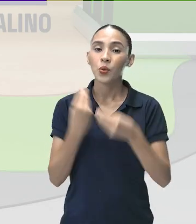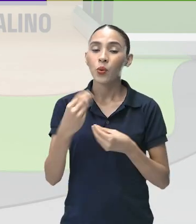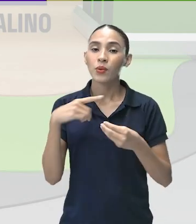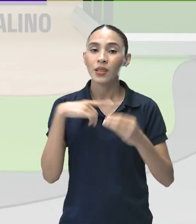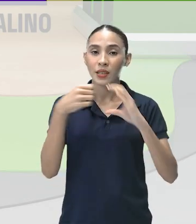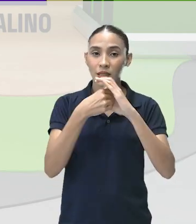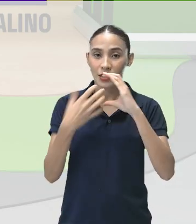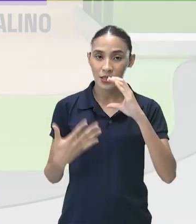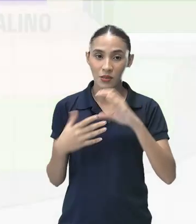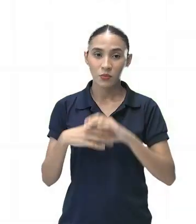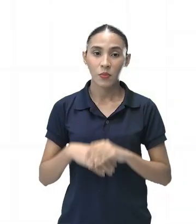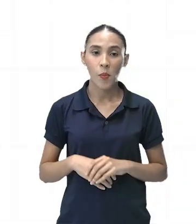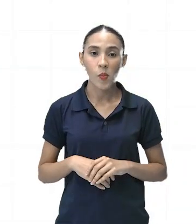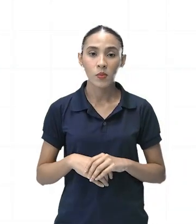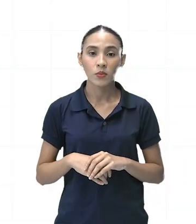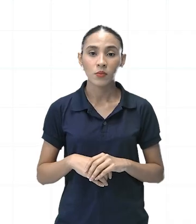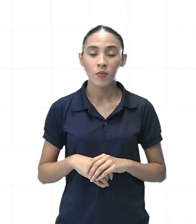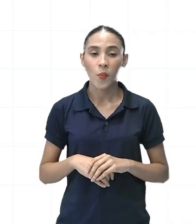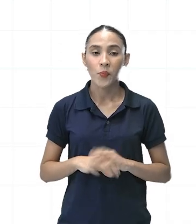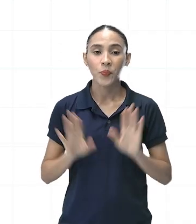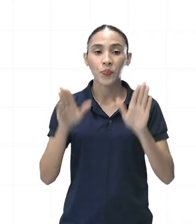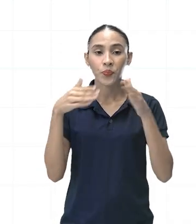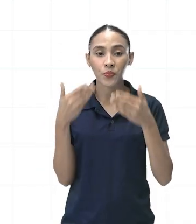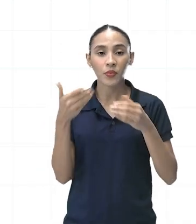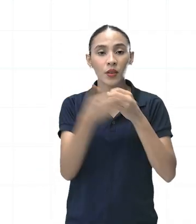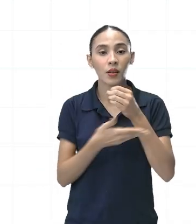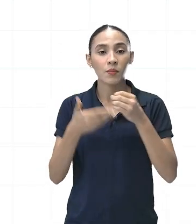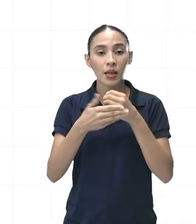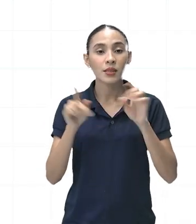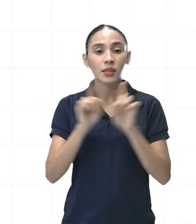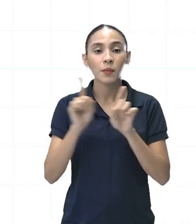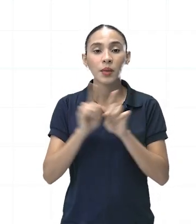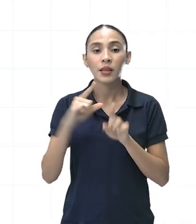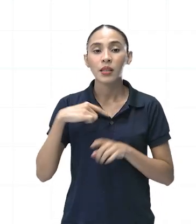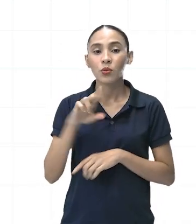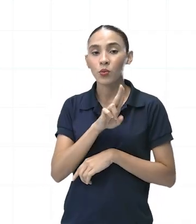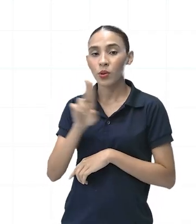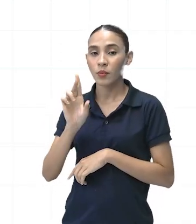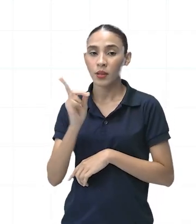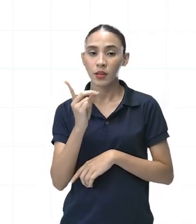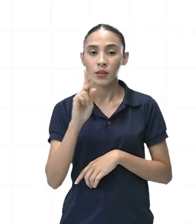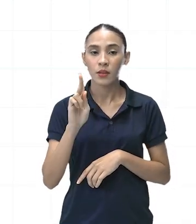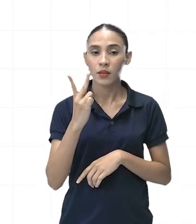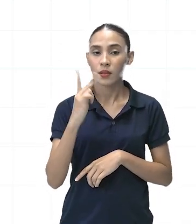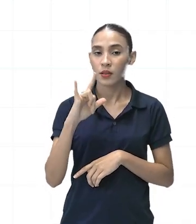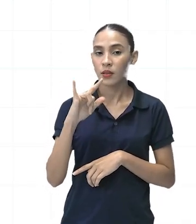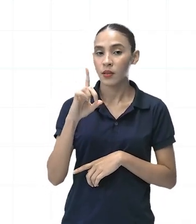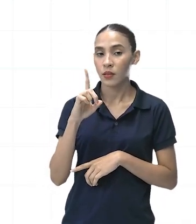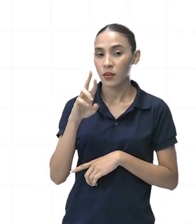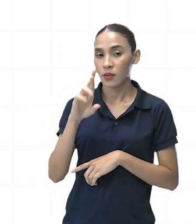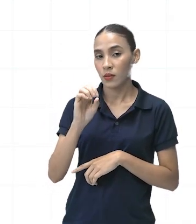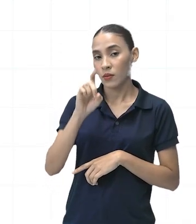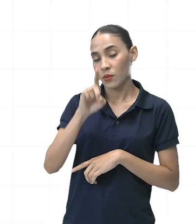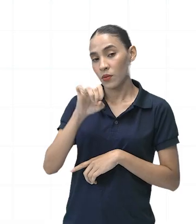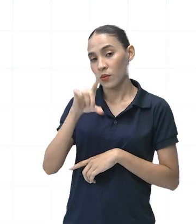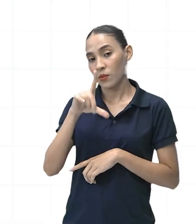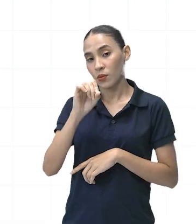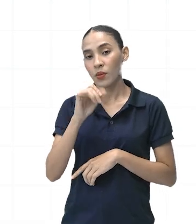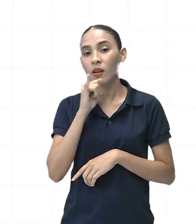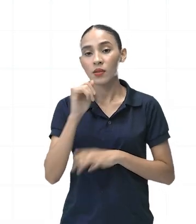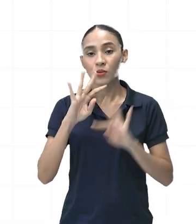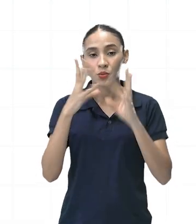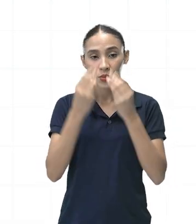se caracterizam. As bases, também chamadas de hidróxidos, elas são substâncias que